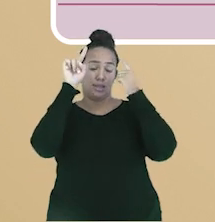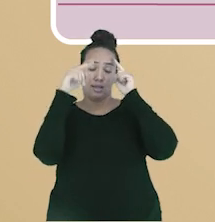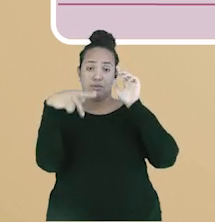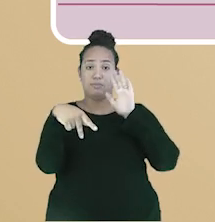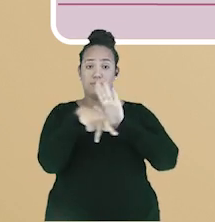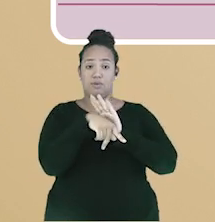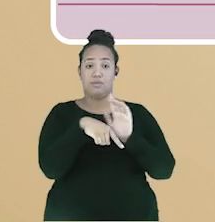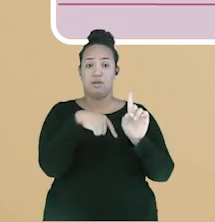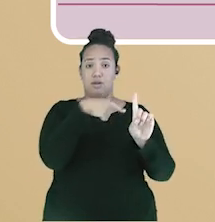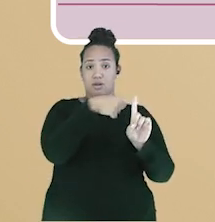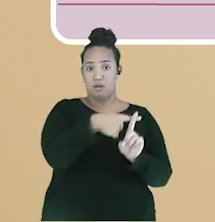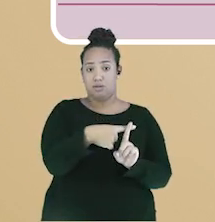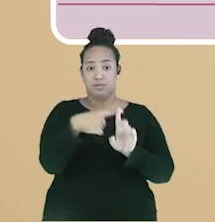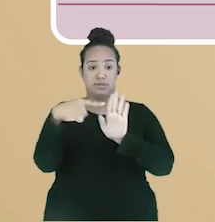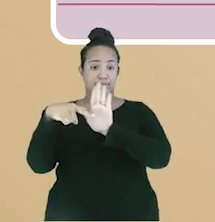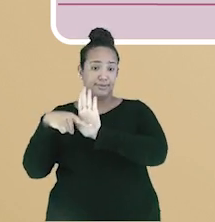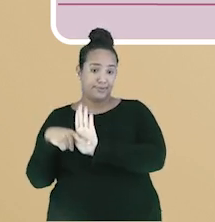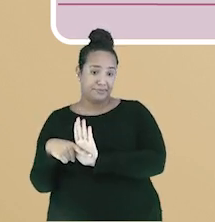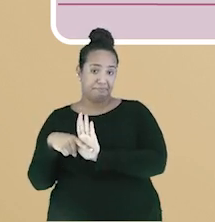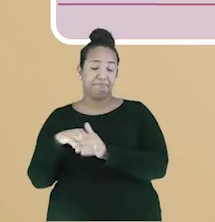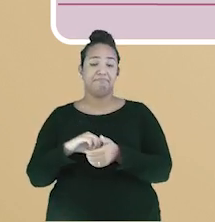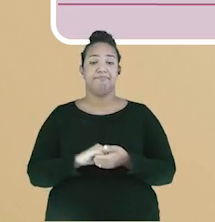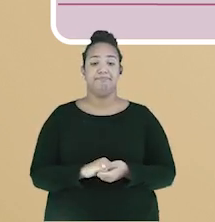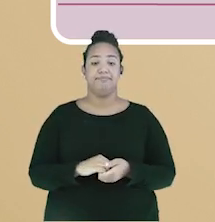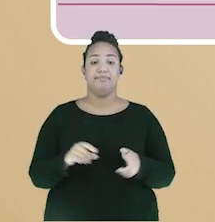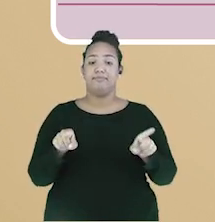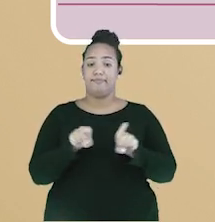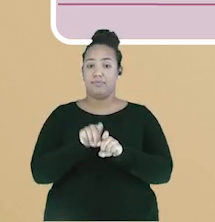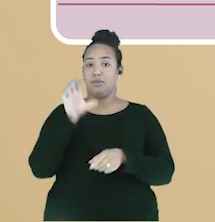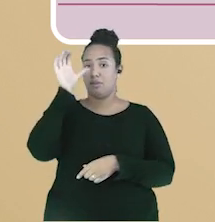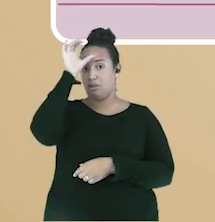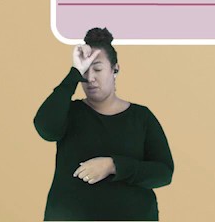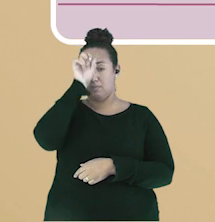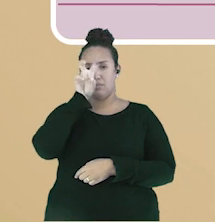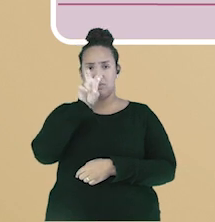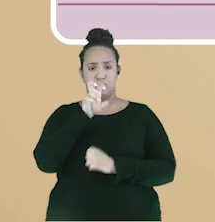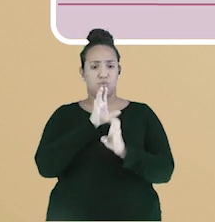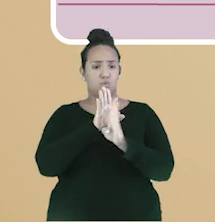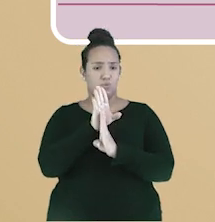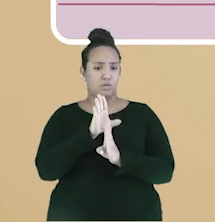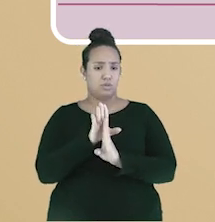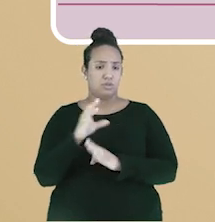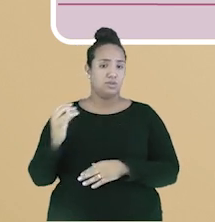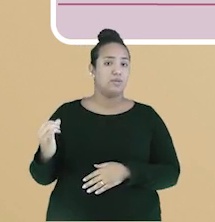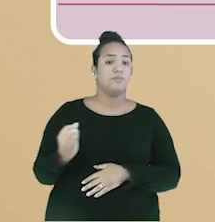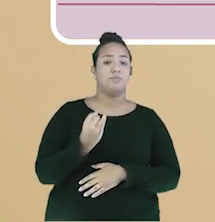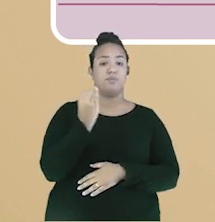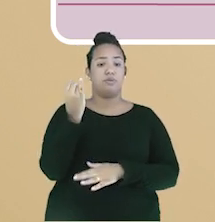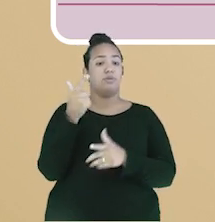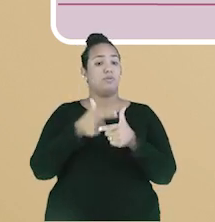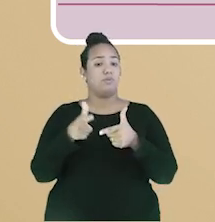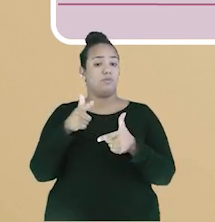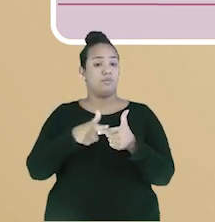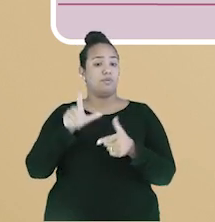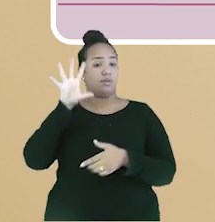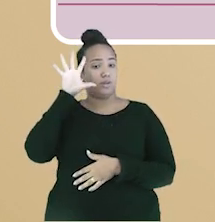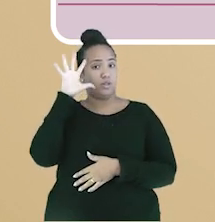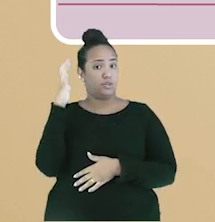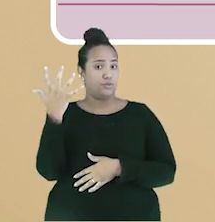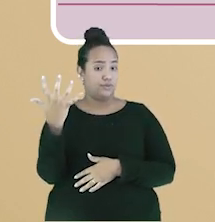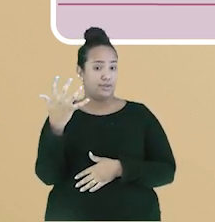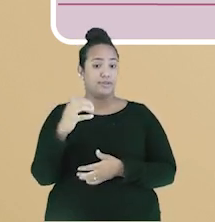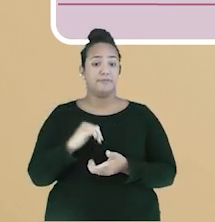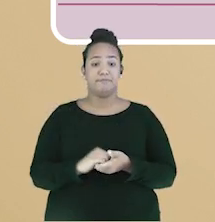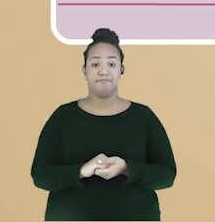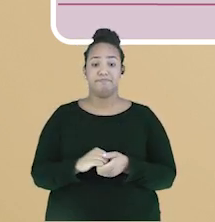da subtração, vimos 5 dicas importantes para resolver problemas matemáticos. Nós